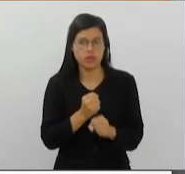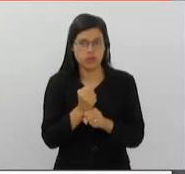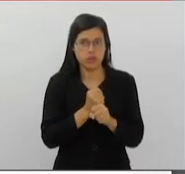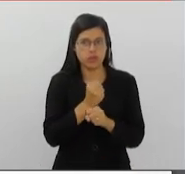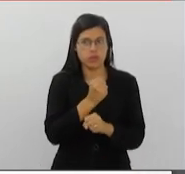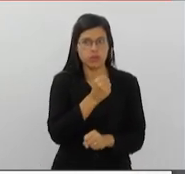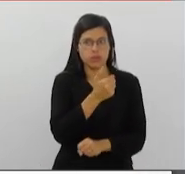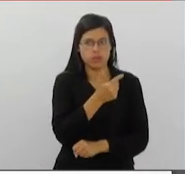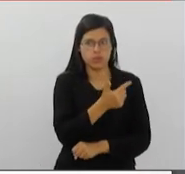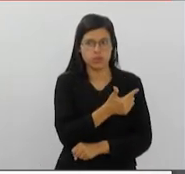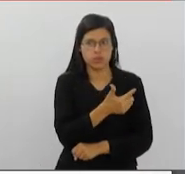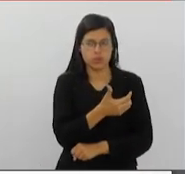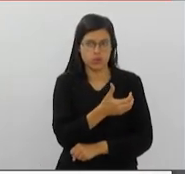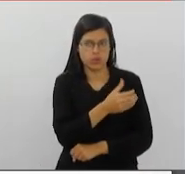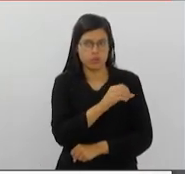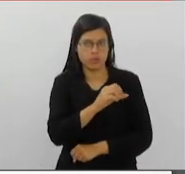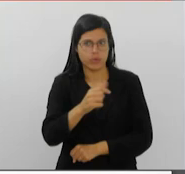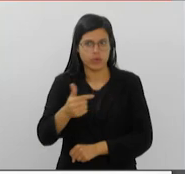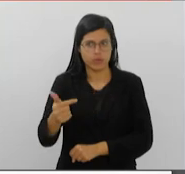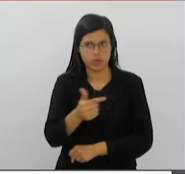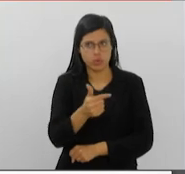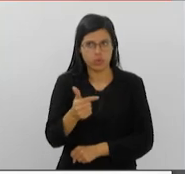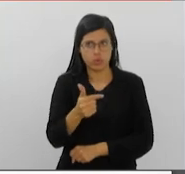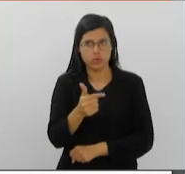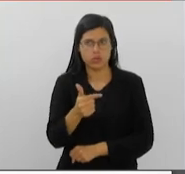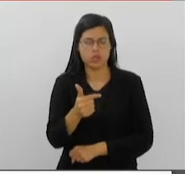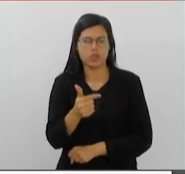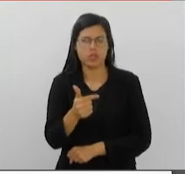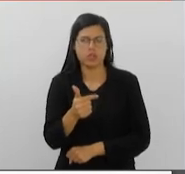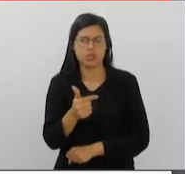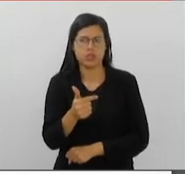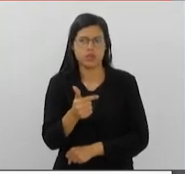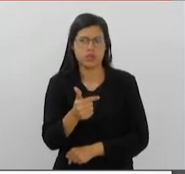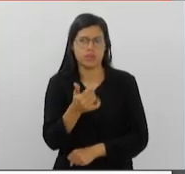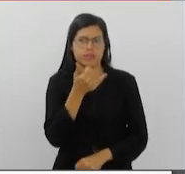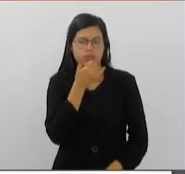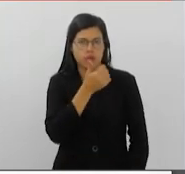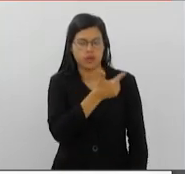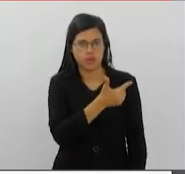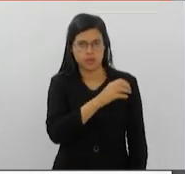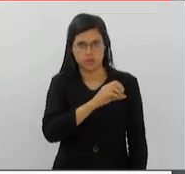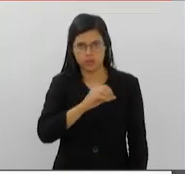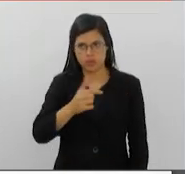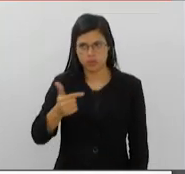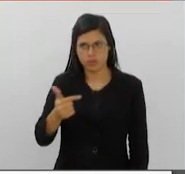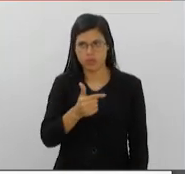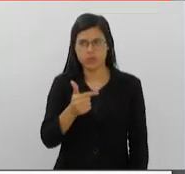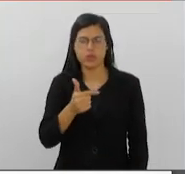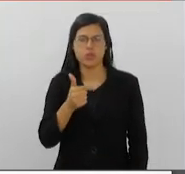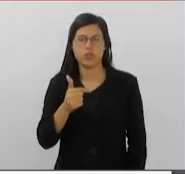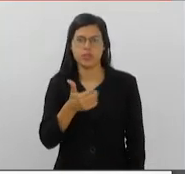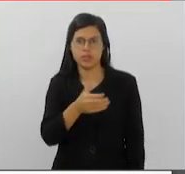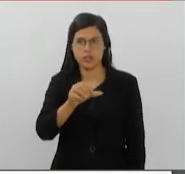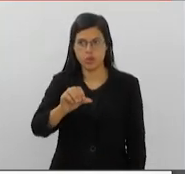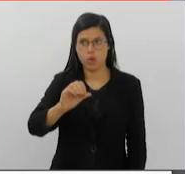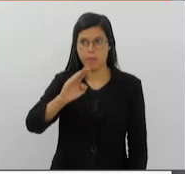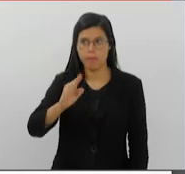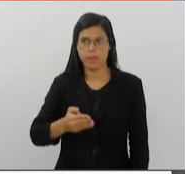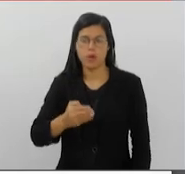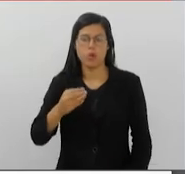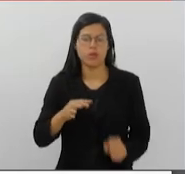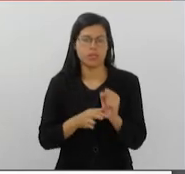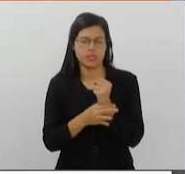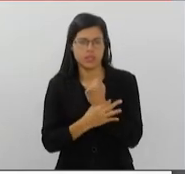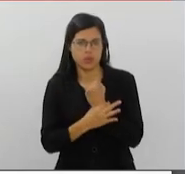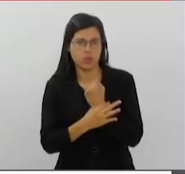se encontravam em situação de insegurança alimentar grave. Em 2022, já eram mais de 33 milhões de